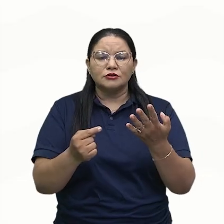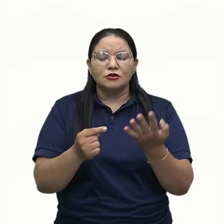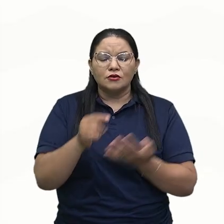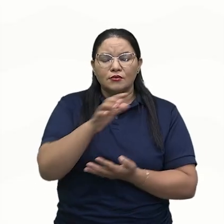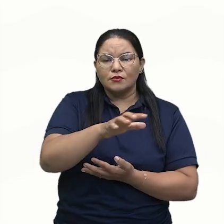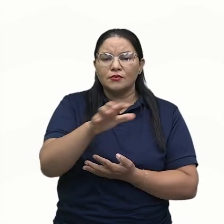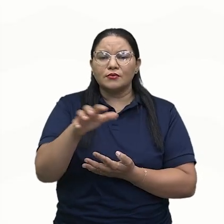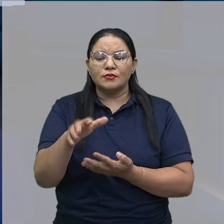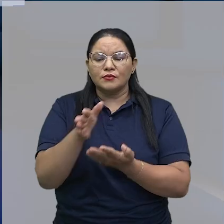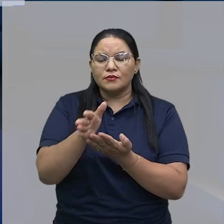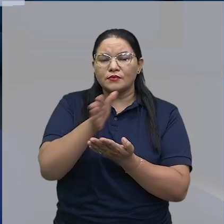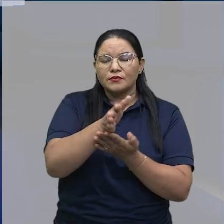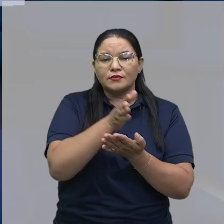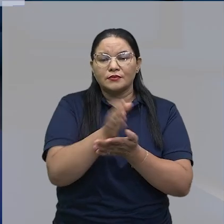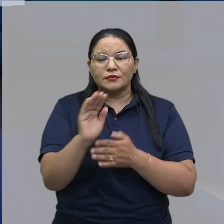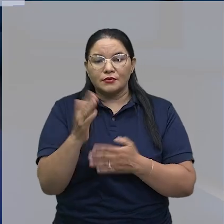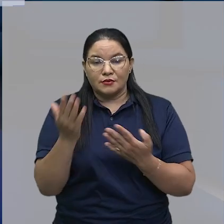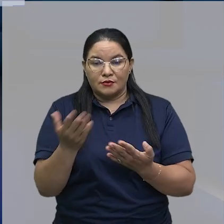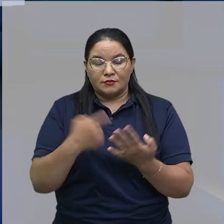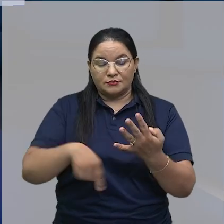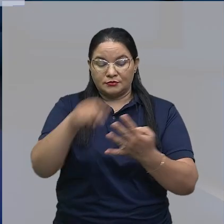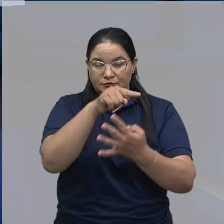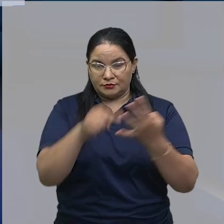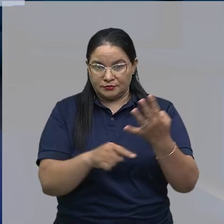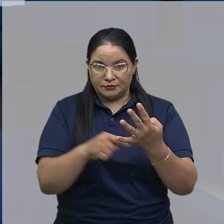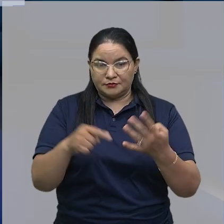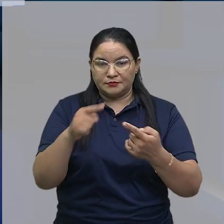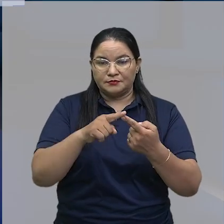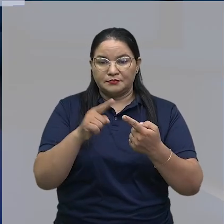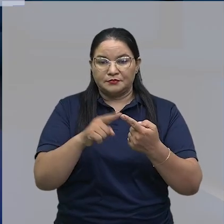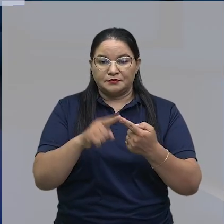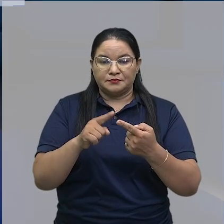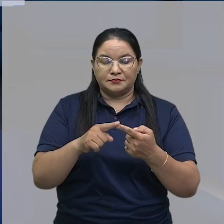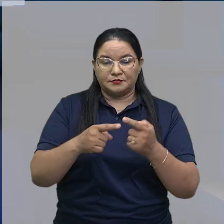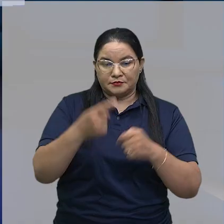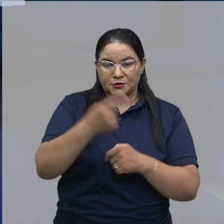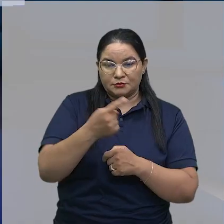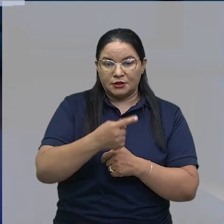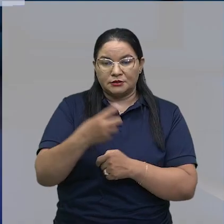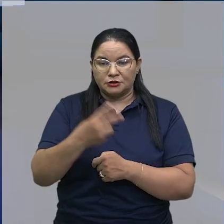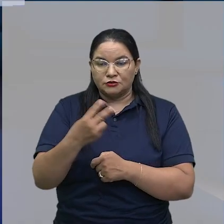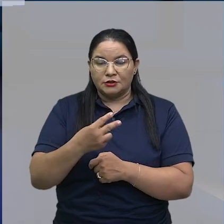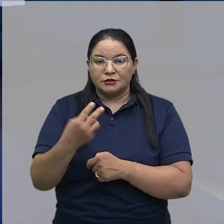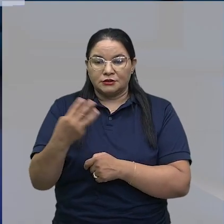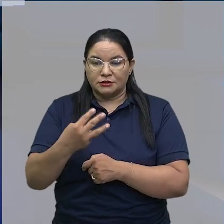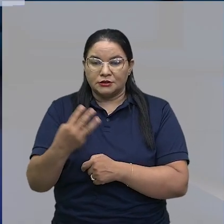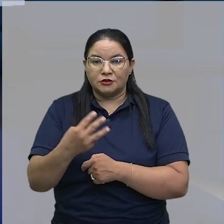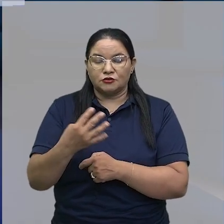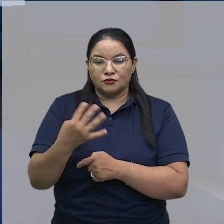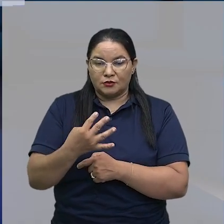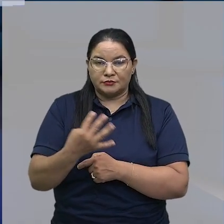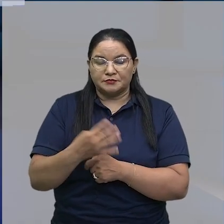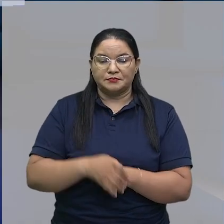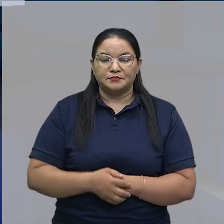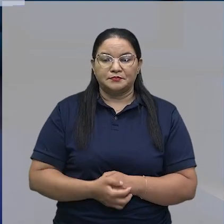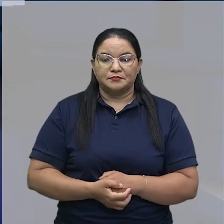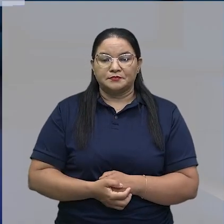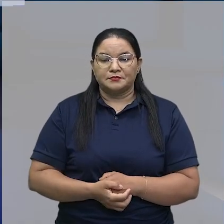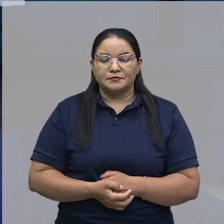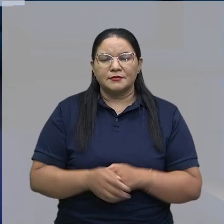tá? Então nós temos aqui 4 setores da economia: setor primário, secundário, terciário e